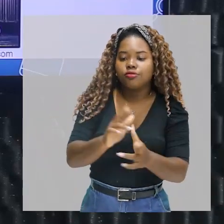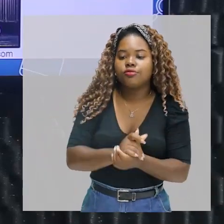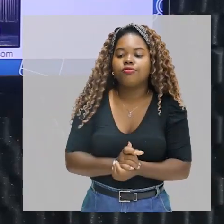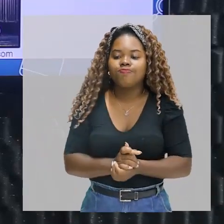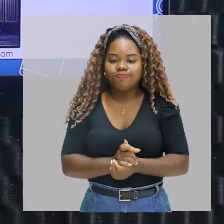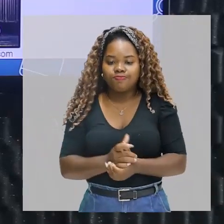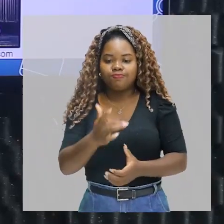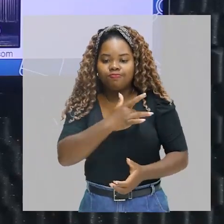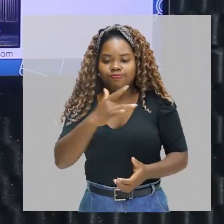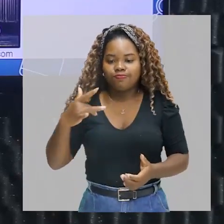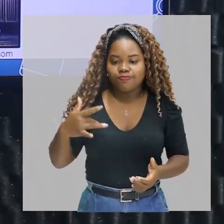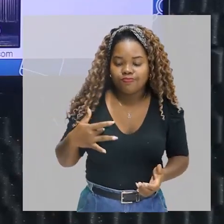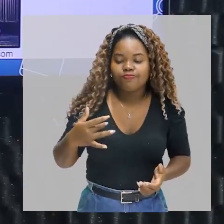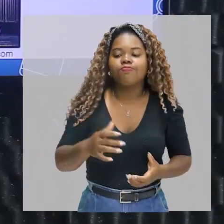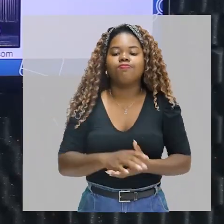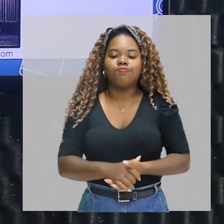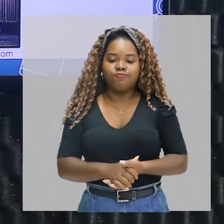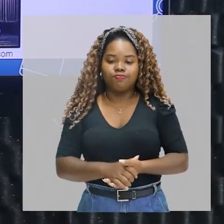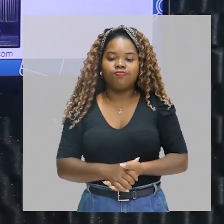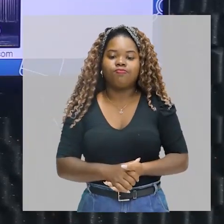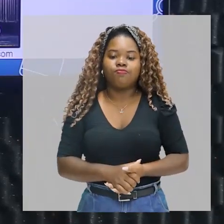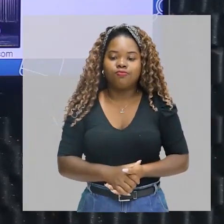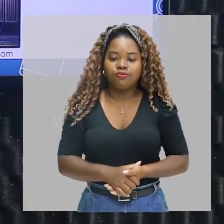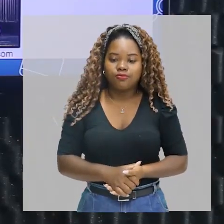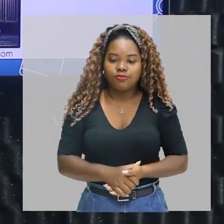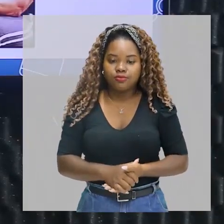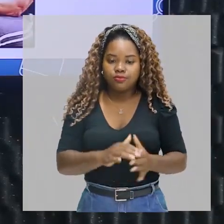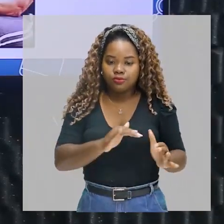associada à melhoria daquelas capacidades físicas.